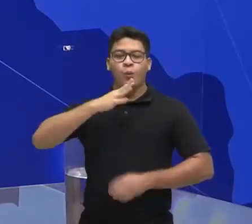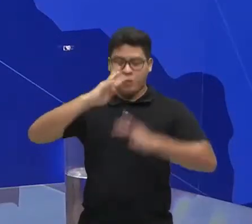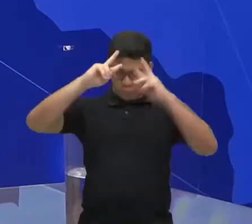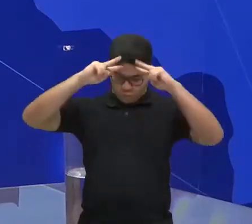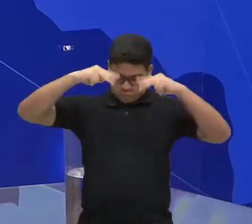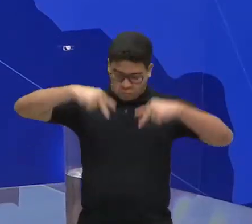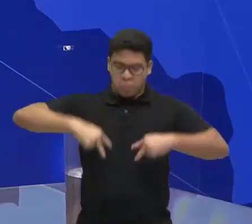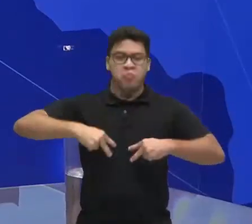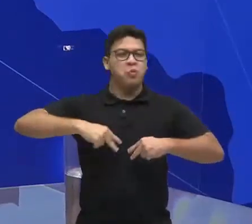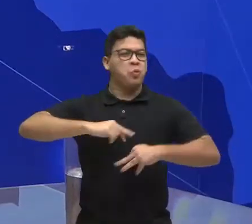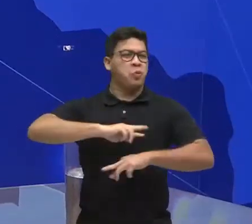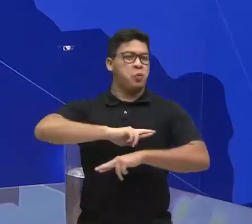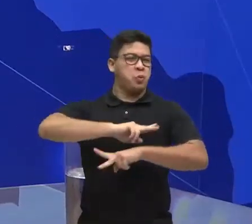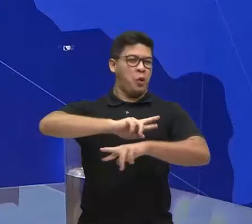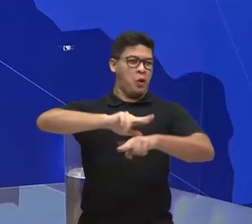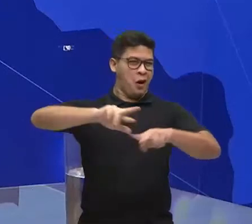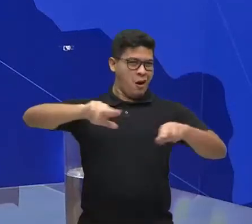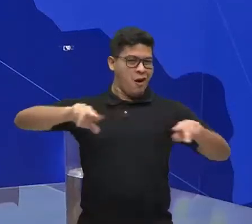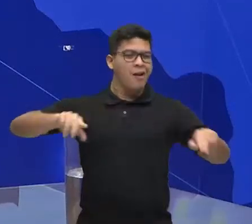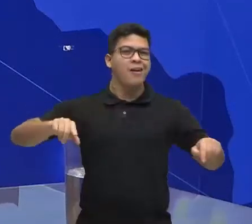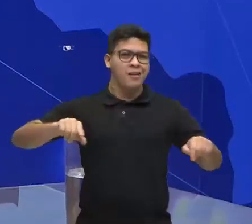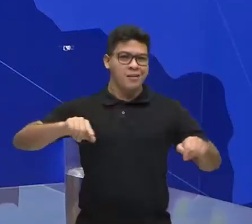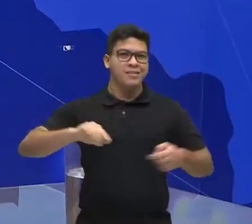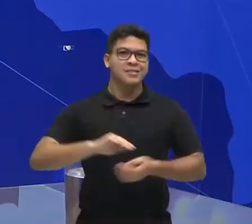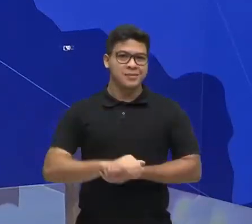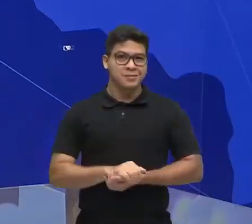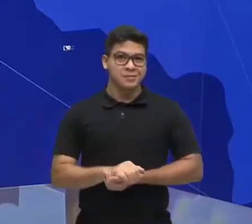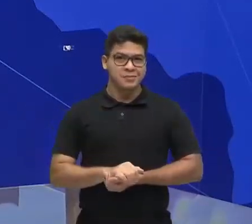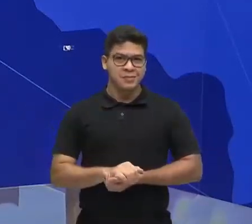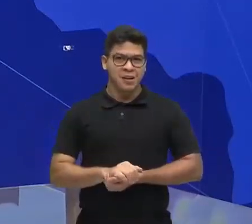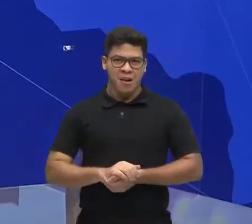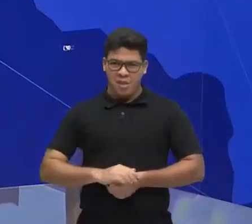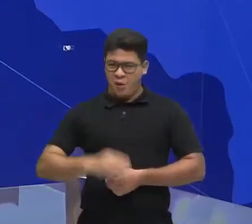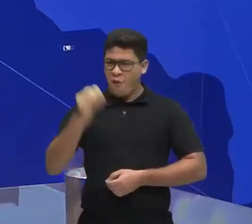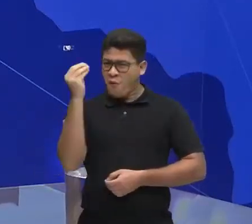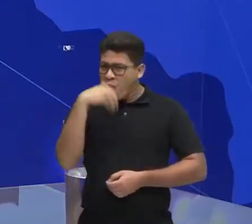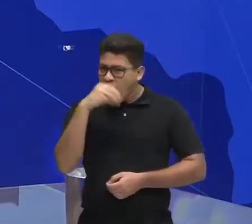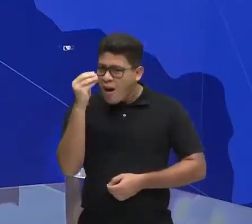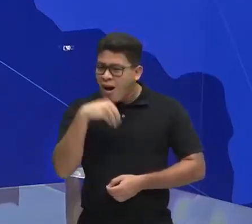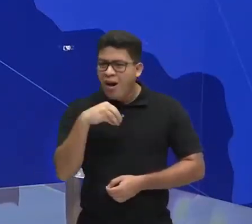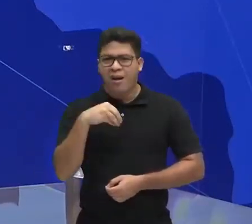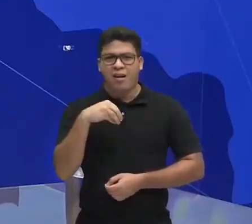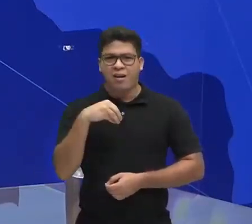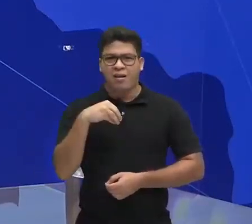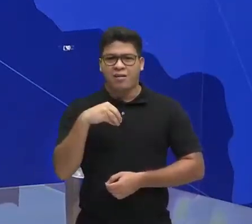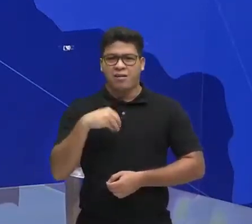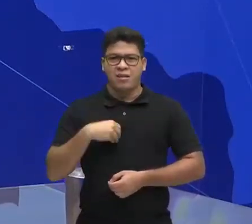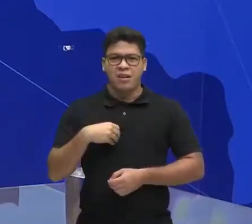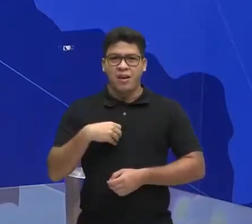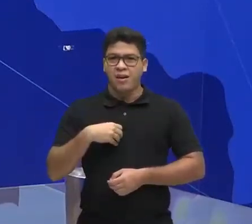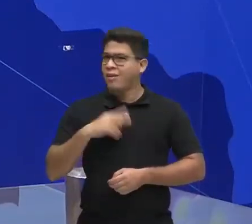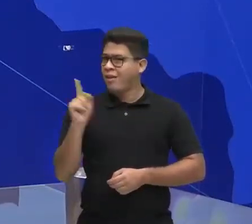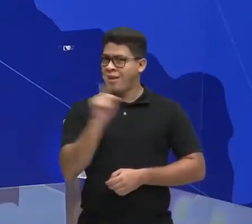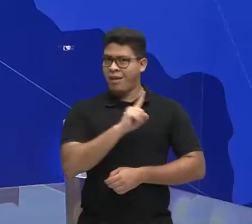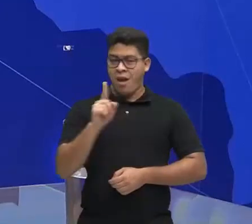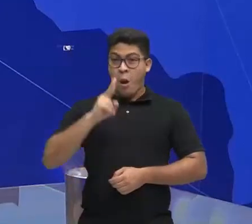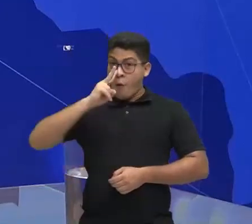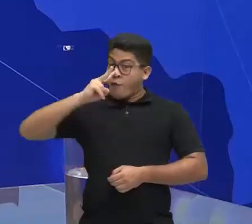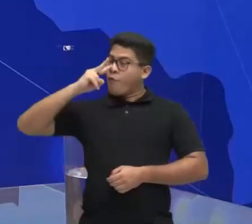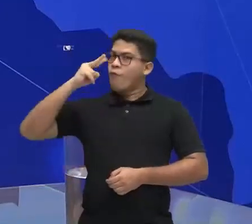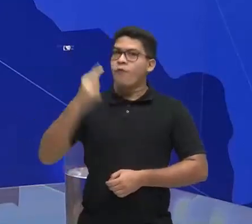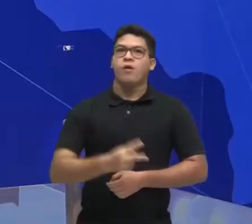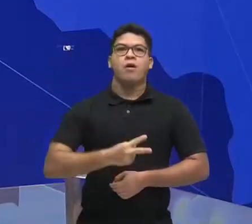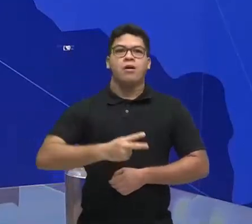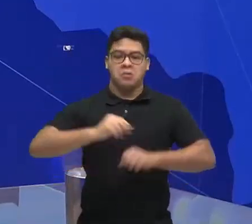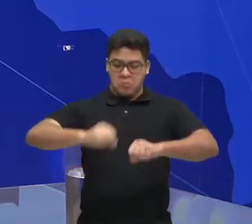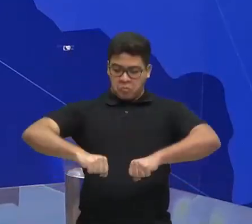alguém mais forte, não no sentido de força e fraqueza, mas no sentido de é alguém que se conhece muito mais e que lida